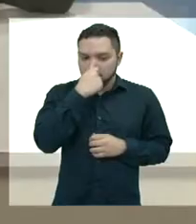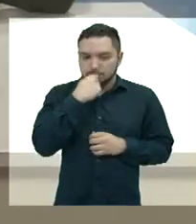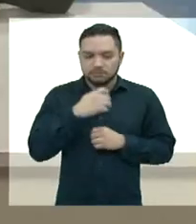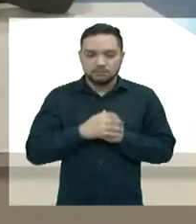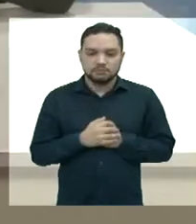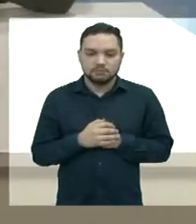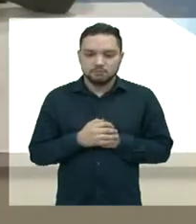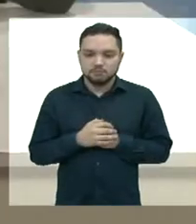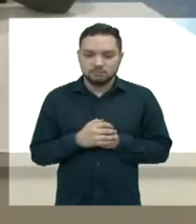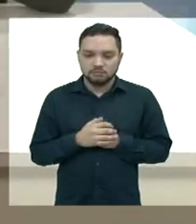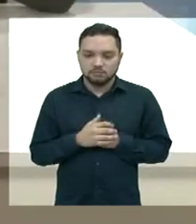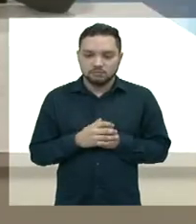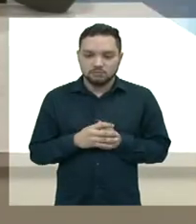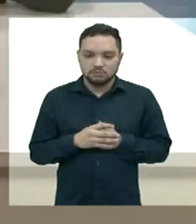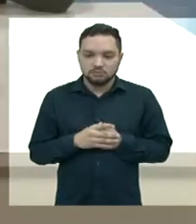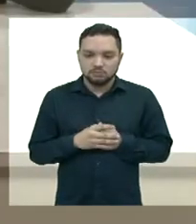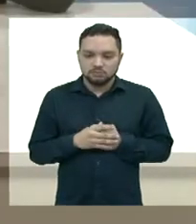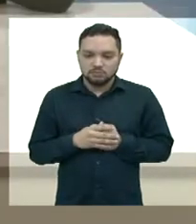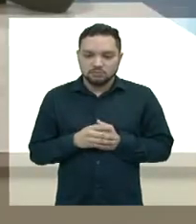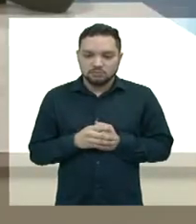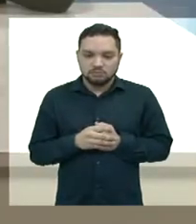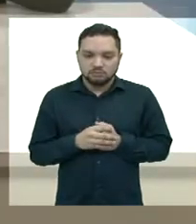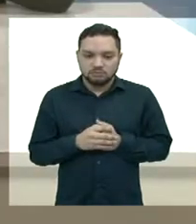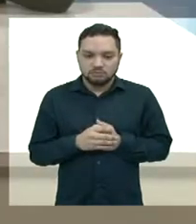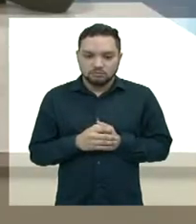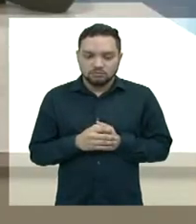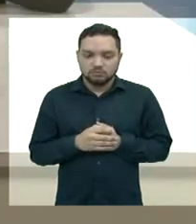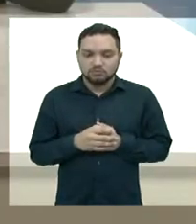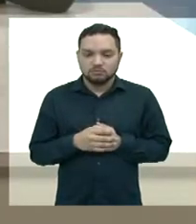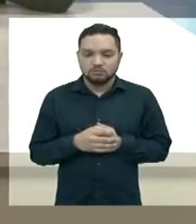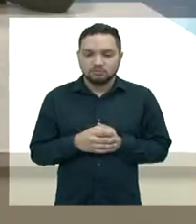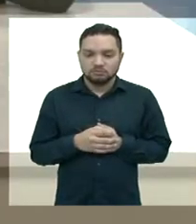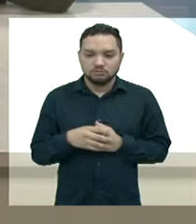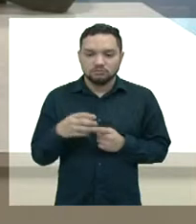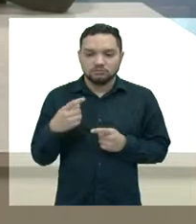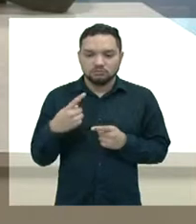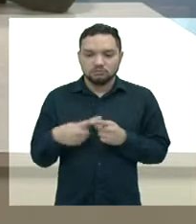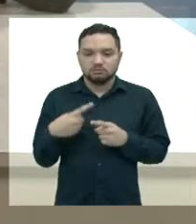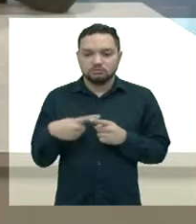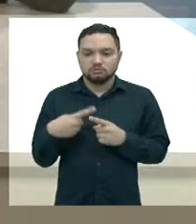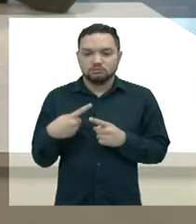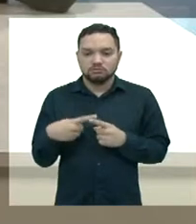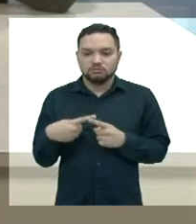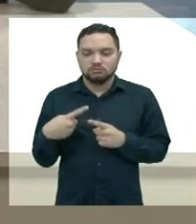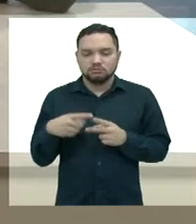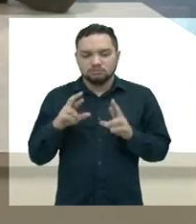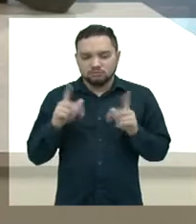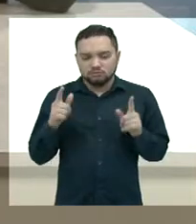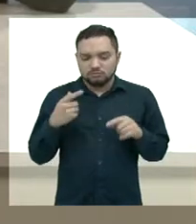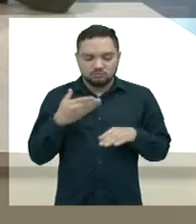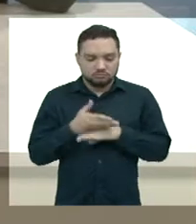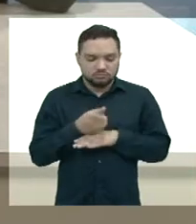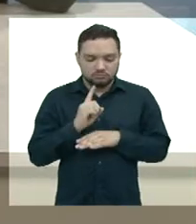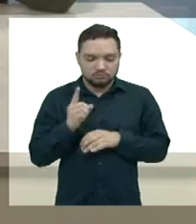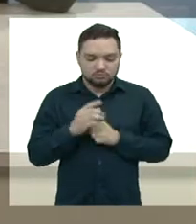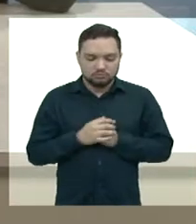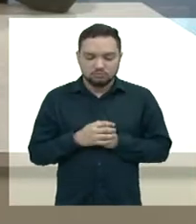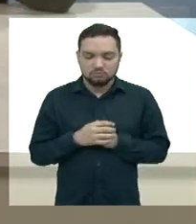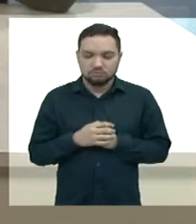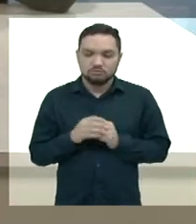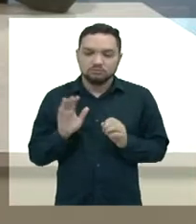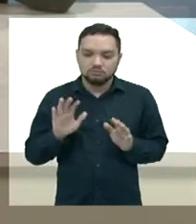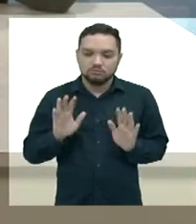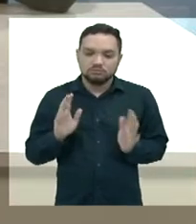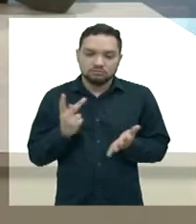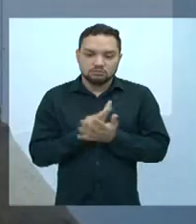inclusive. Exatamente. Esteve com compromisso de força maior. Uma agenda diferenciada. Mas o que está